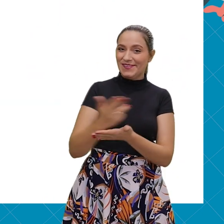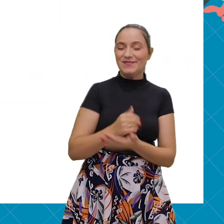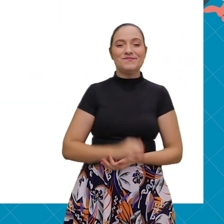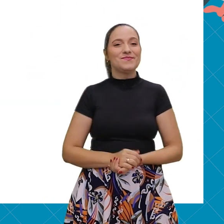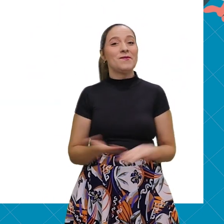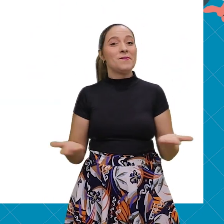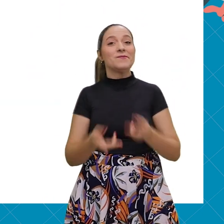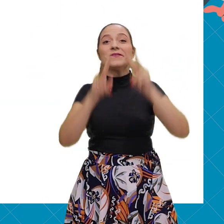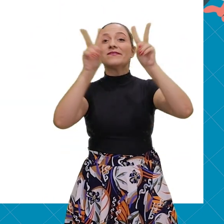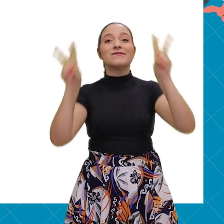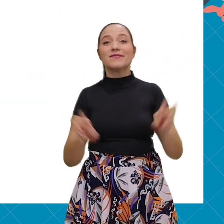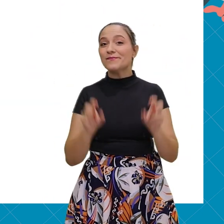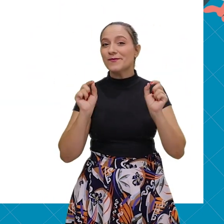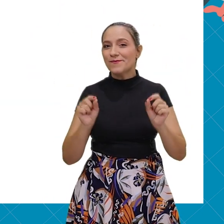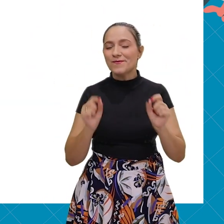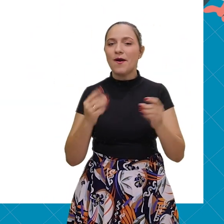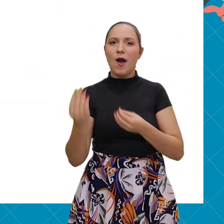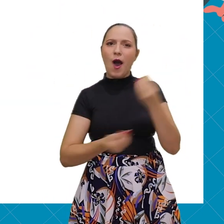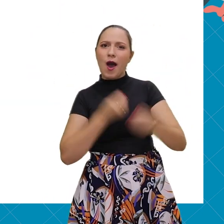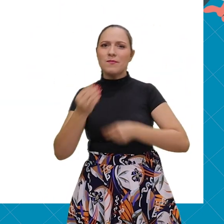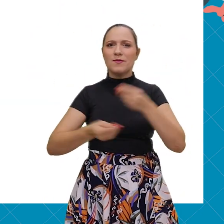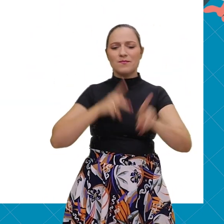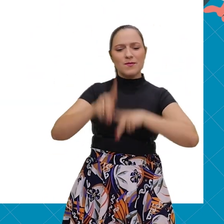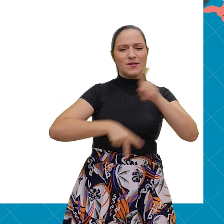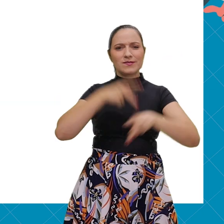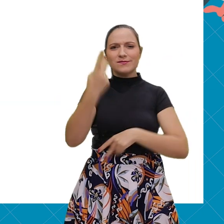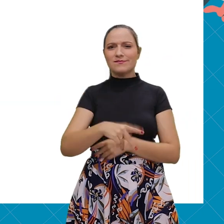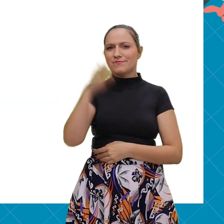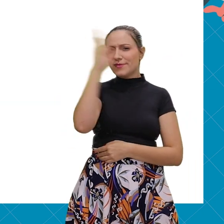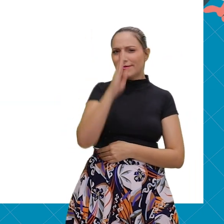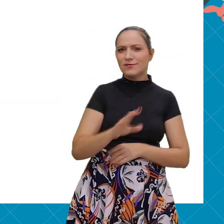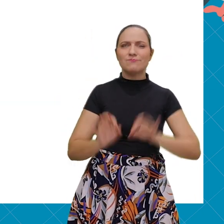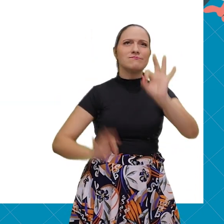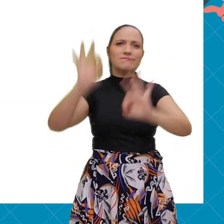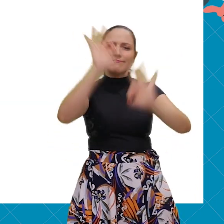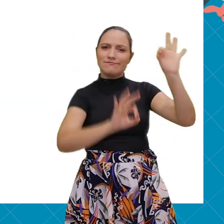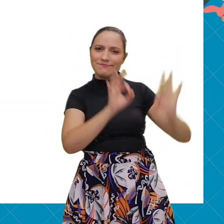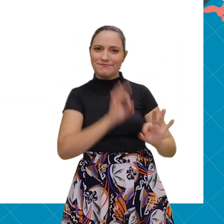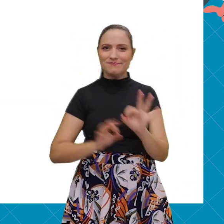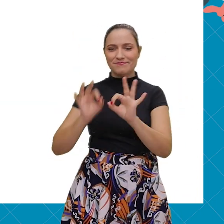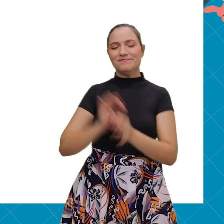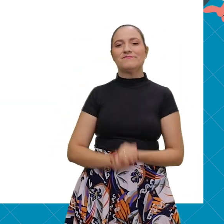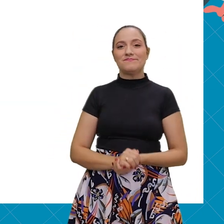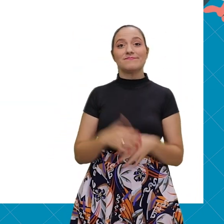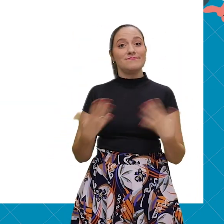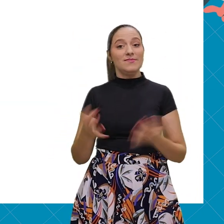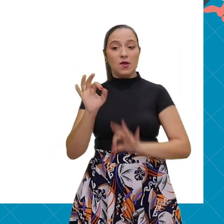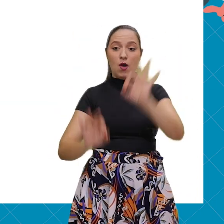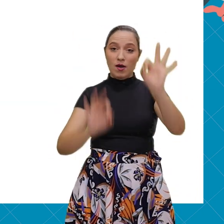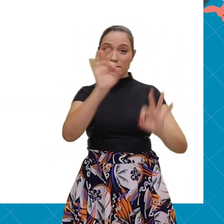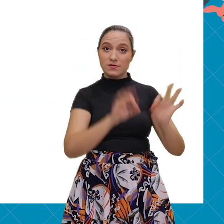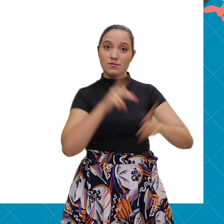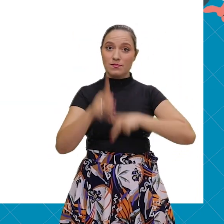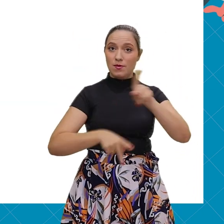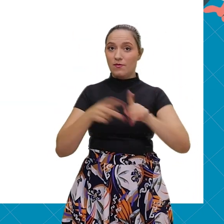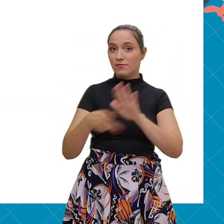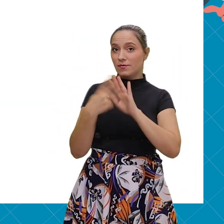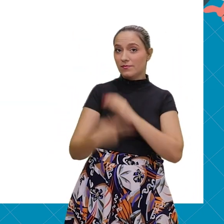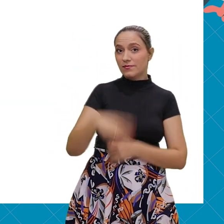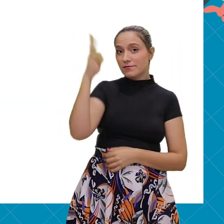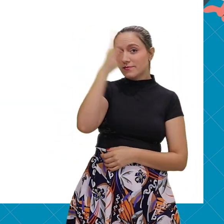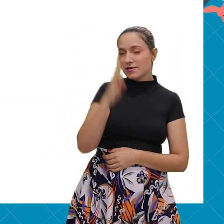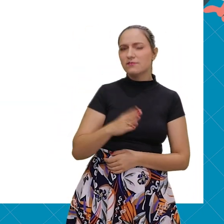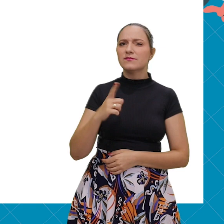Ilustrada. O nosso assunto de hoje, dinâmicas da população brasileira. Bom, no que se refere à dinâmica da população brasileira,